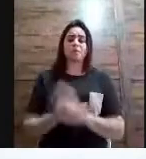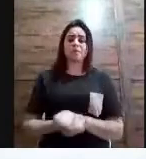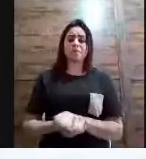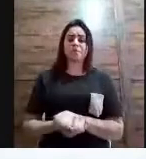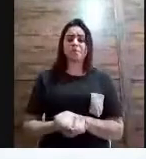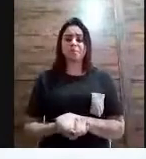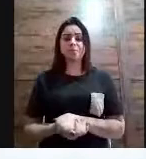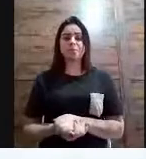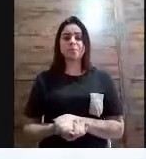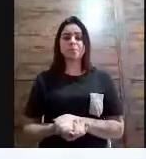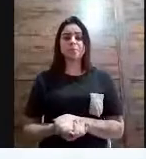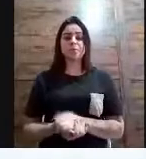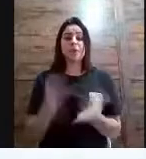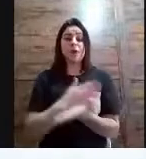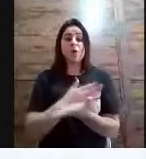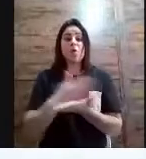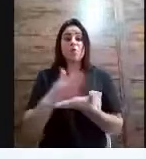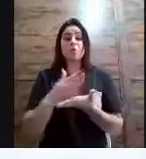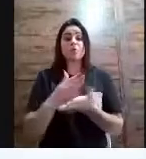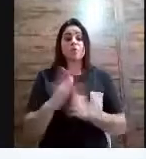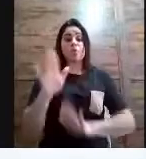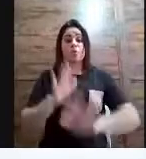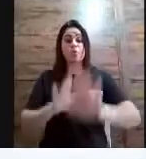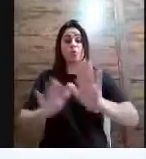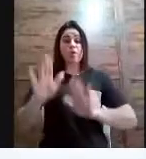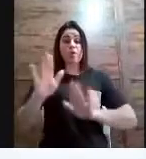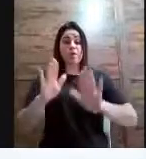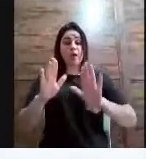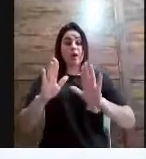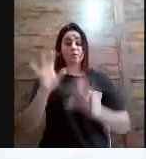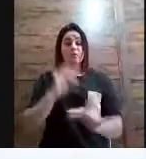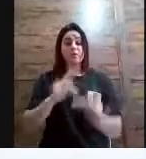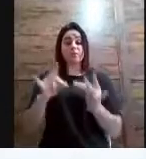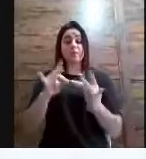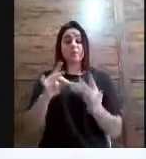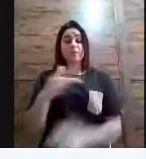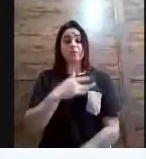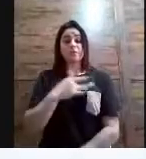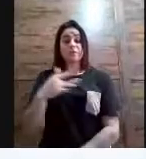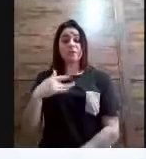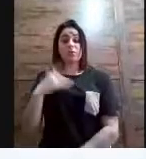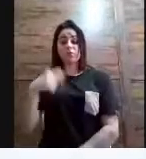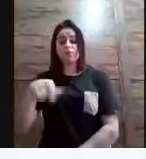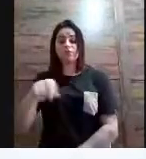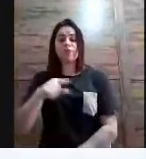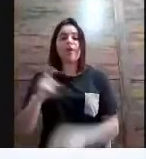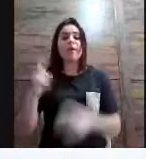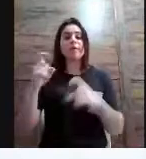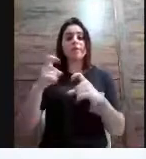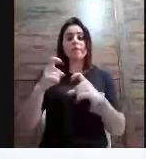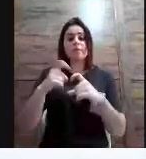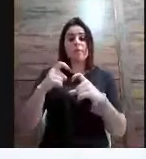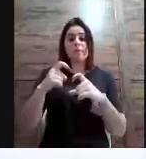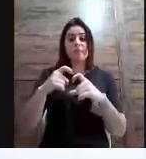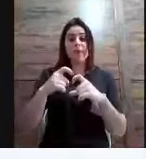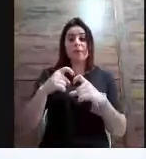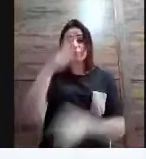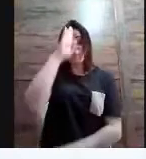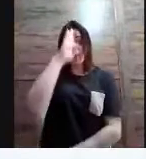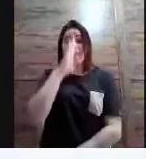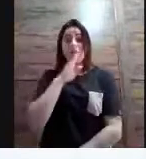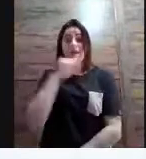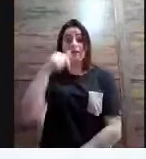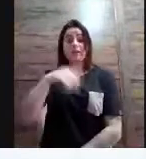o tratamento passou a ser gratuito. Segundo alguns especialistas, foi a diferença para o Brasil hoje não ter